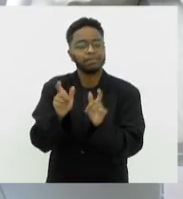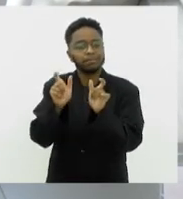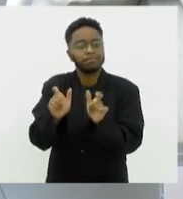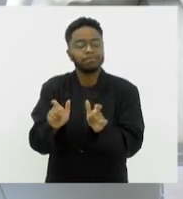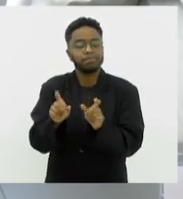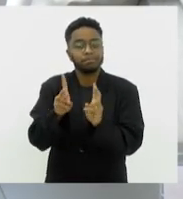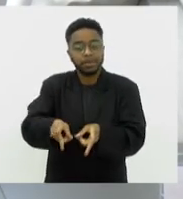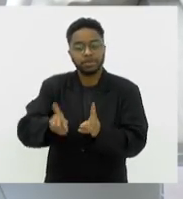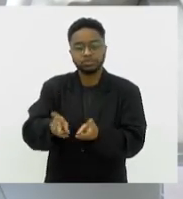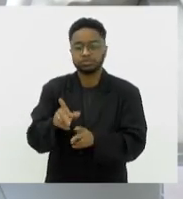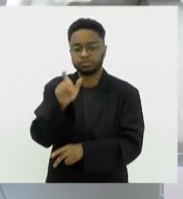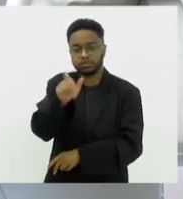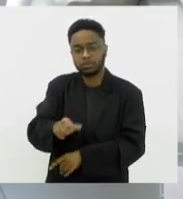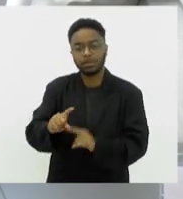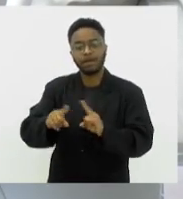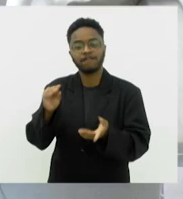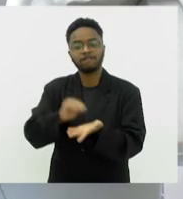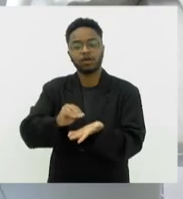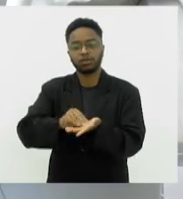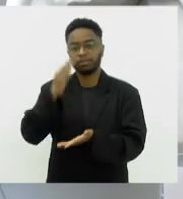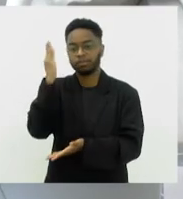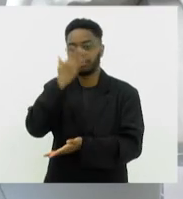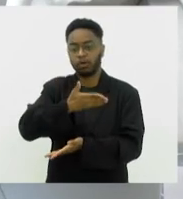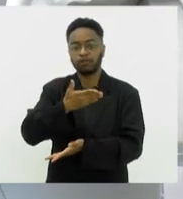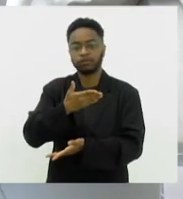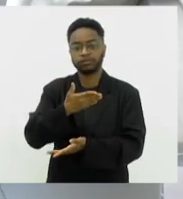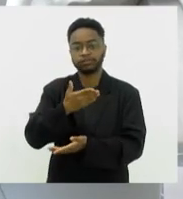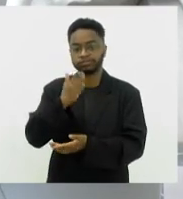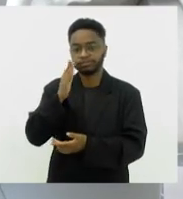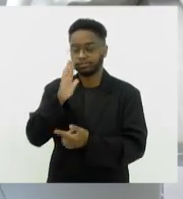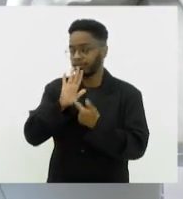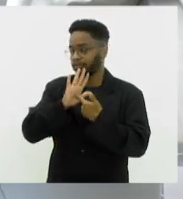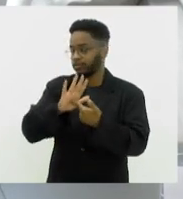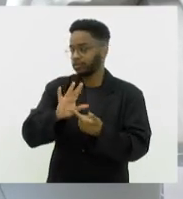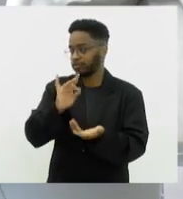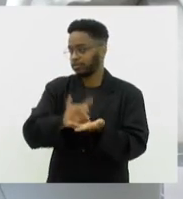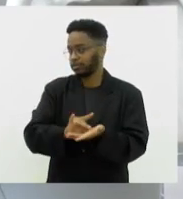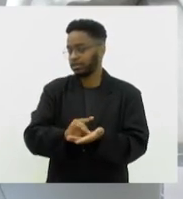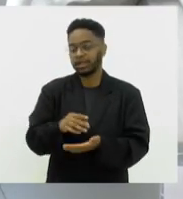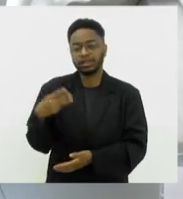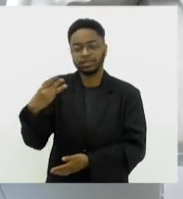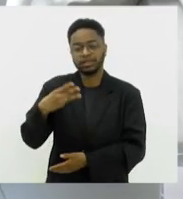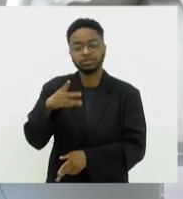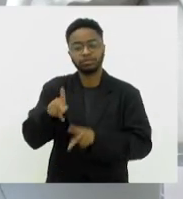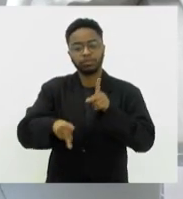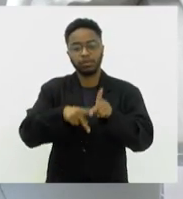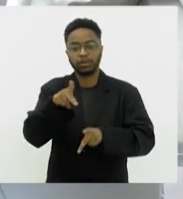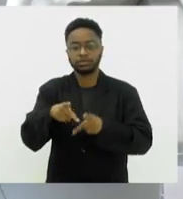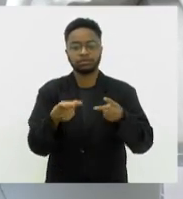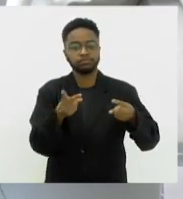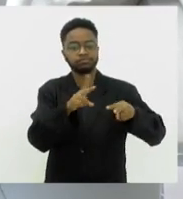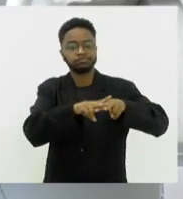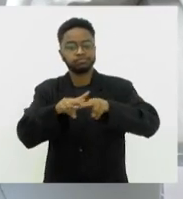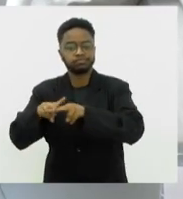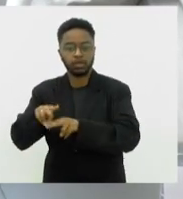provas conclusivas que levam essa pessoa somos a terceira população carcerária do mundo então não estamos prendendo